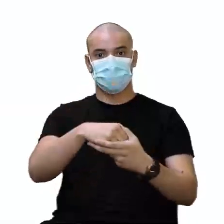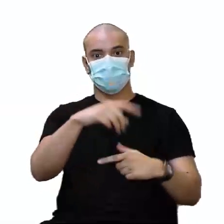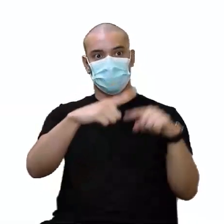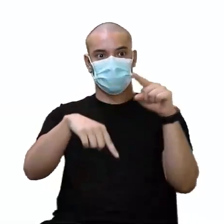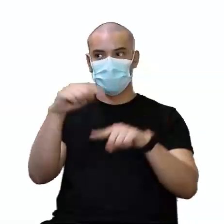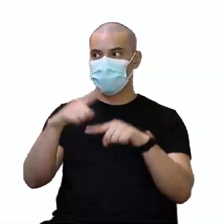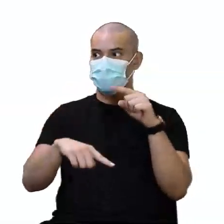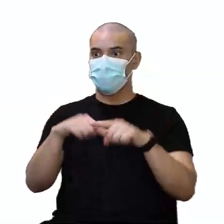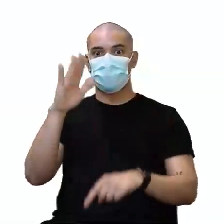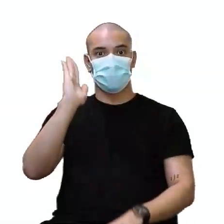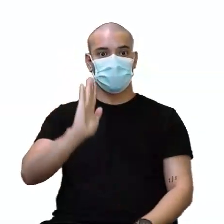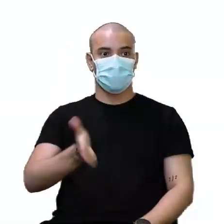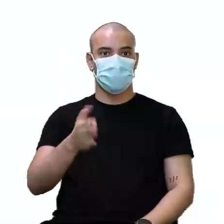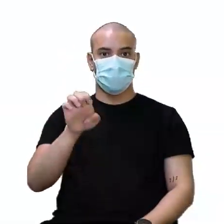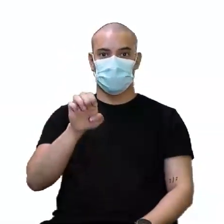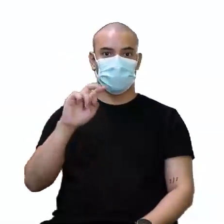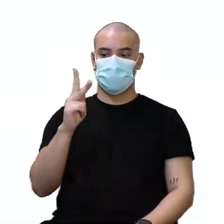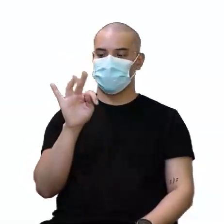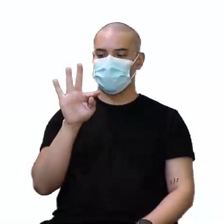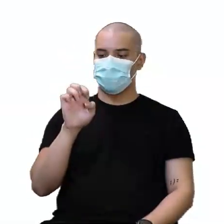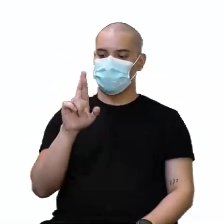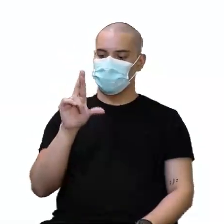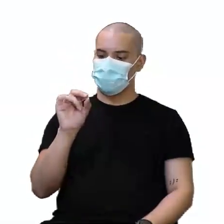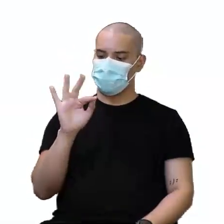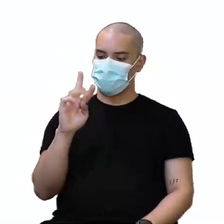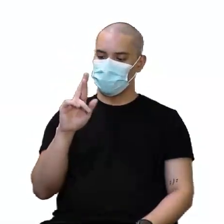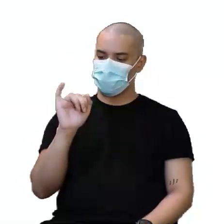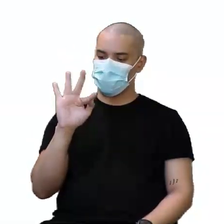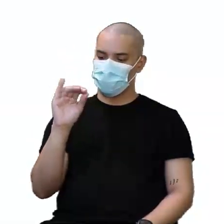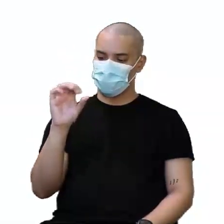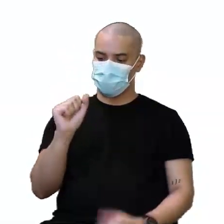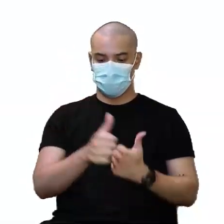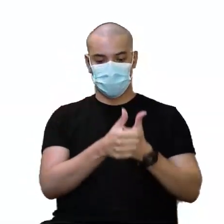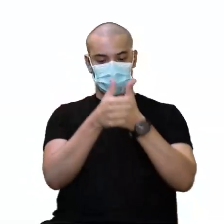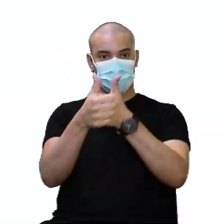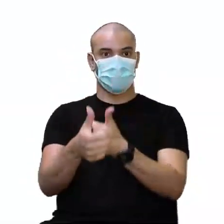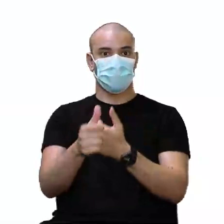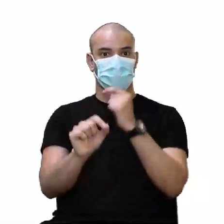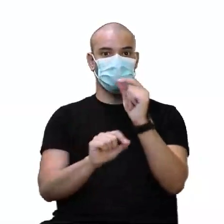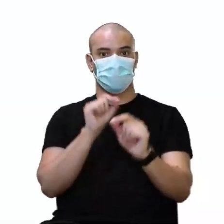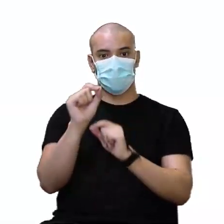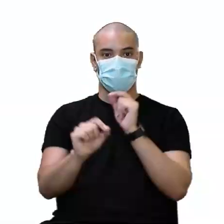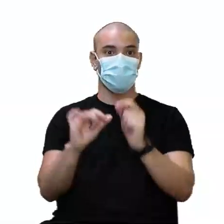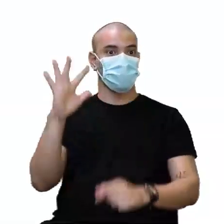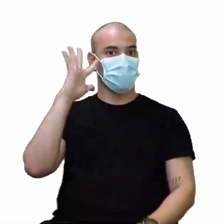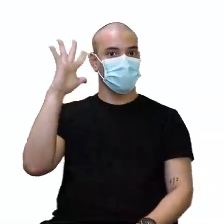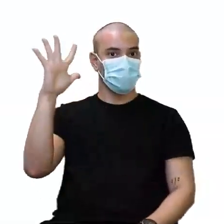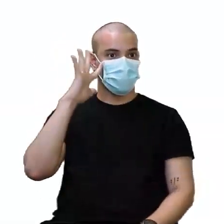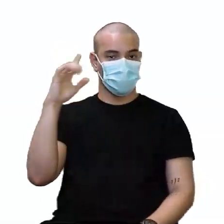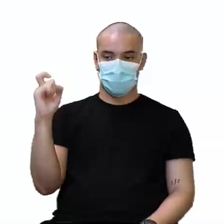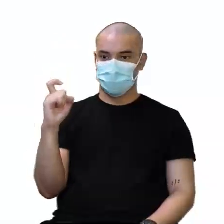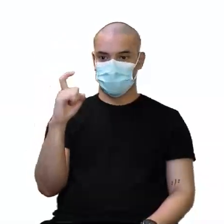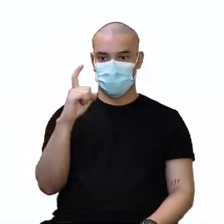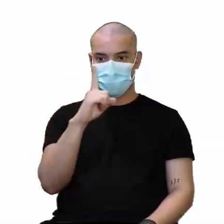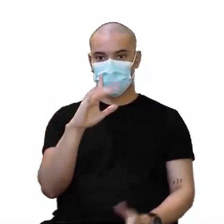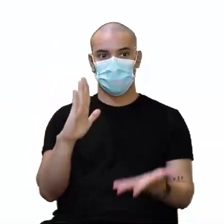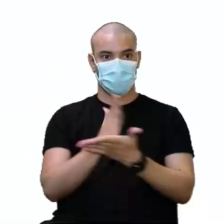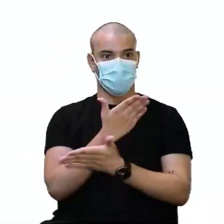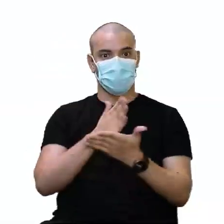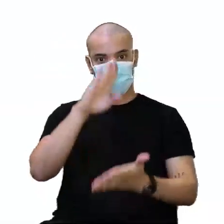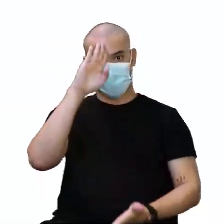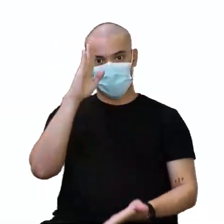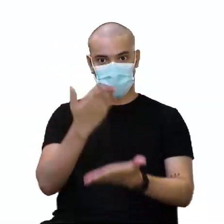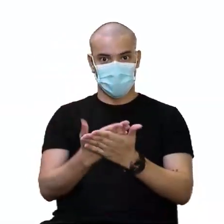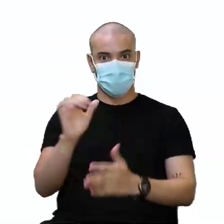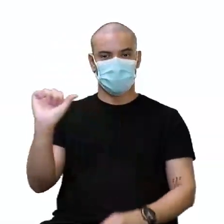já heterotróficos, certo? Segundo a teoria evolutiva, alguns acreditam